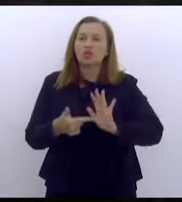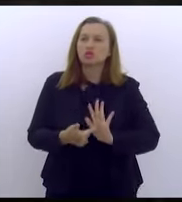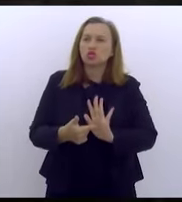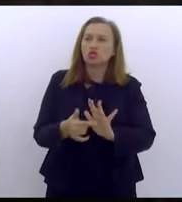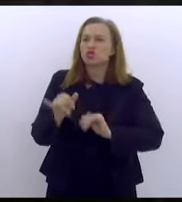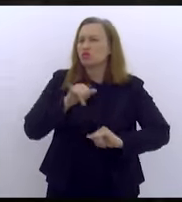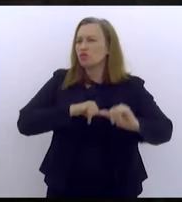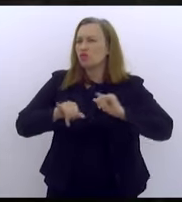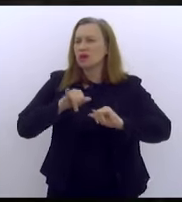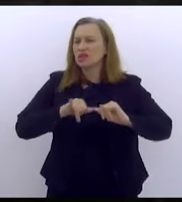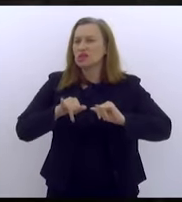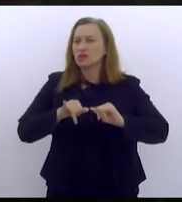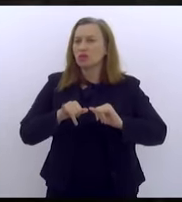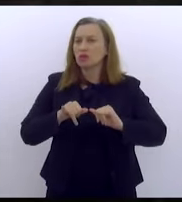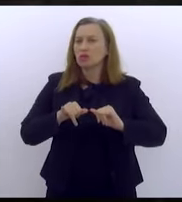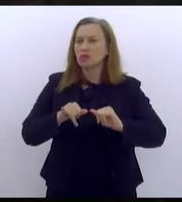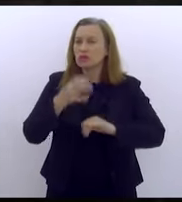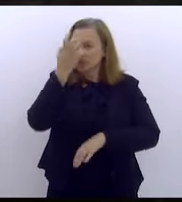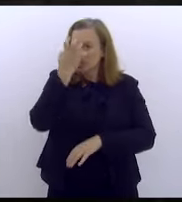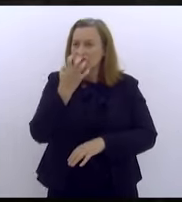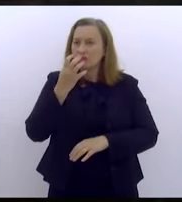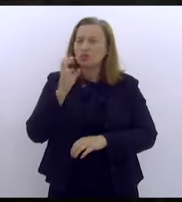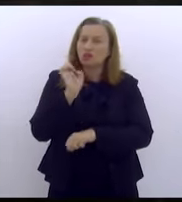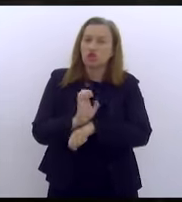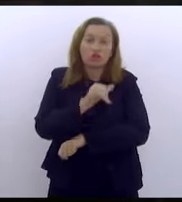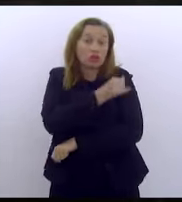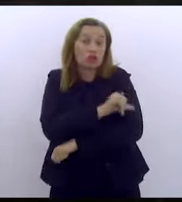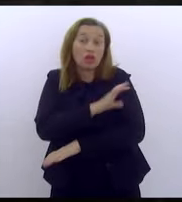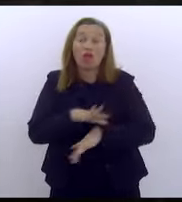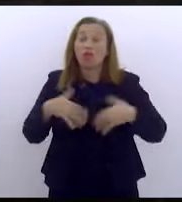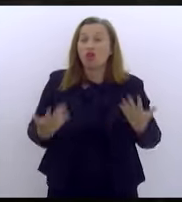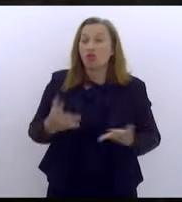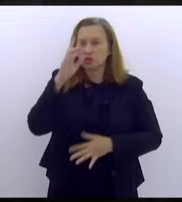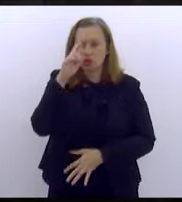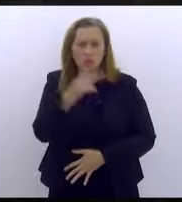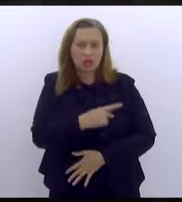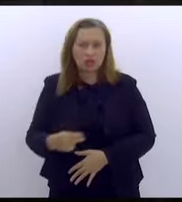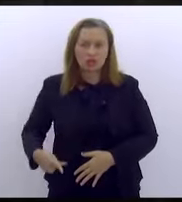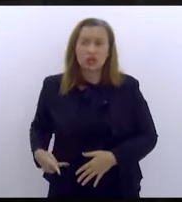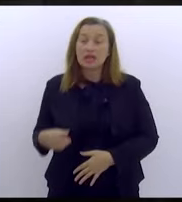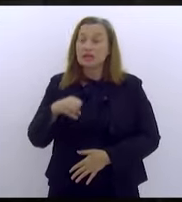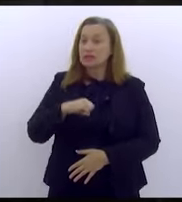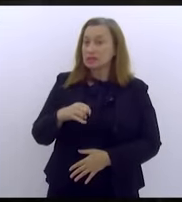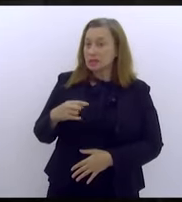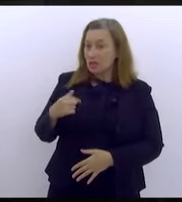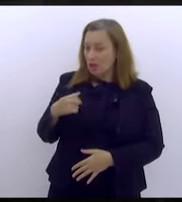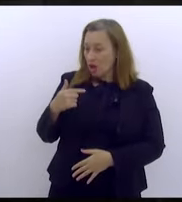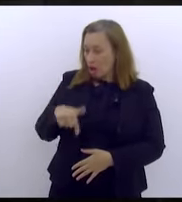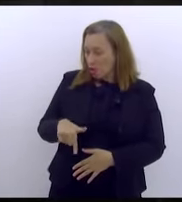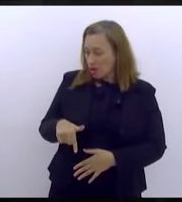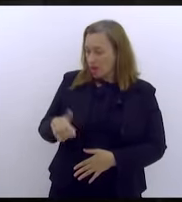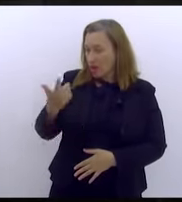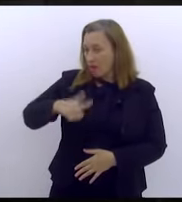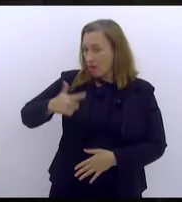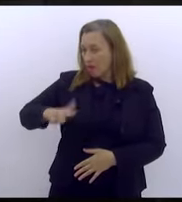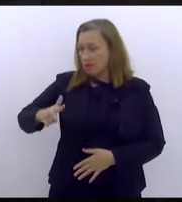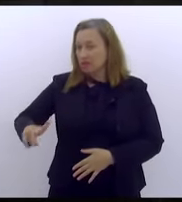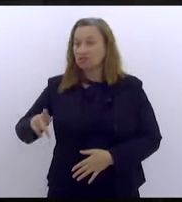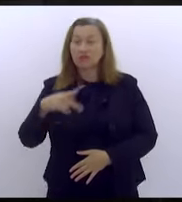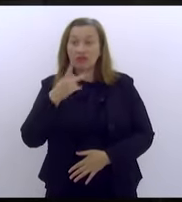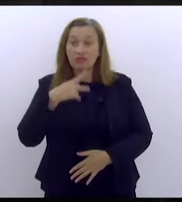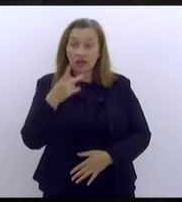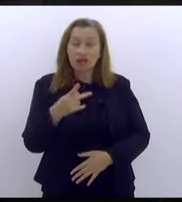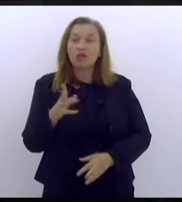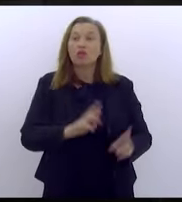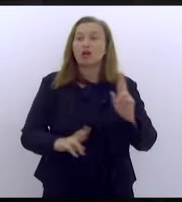dados alarmantes sobre o Estado do Rio de Janeiro. Então, senhor presidente, se pareço aqui repetitiva com relação